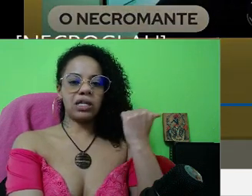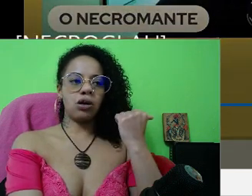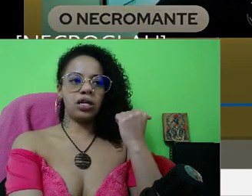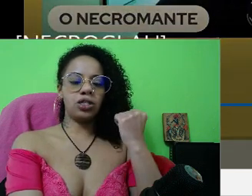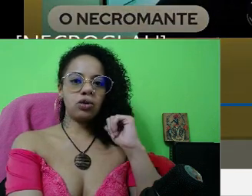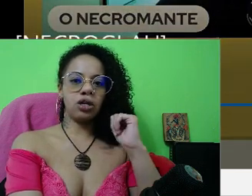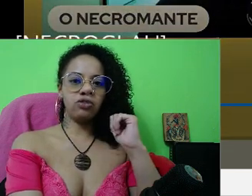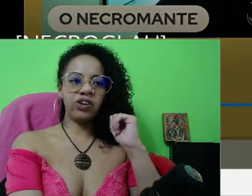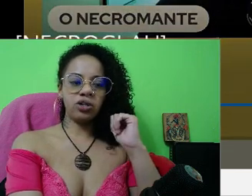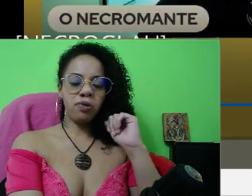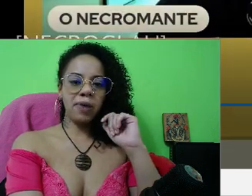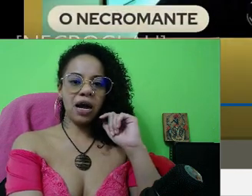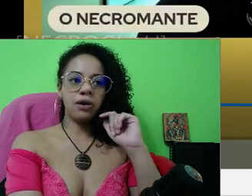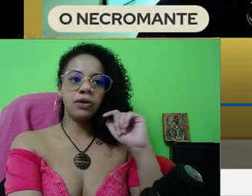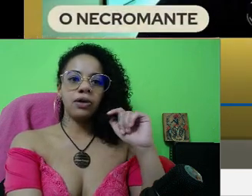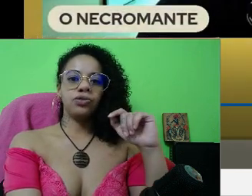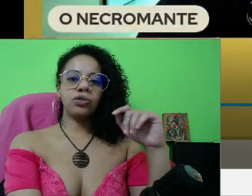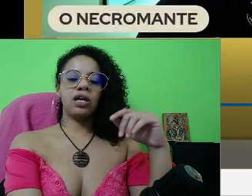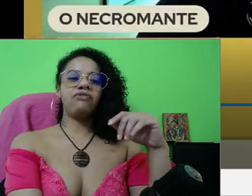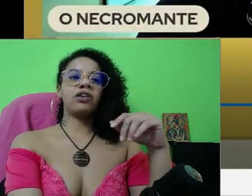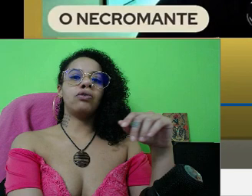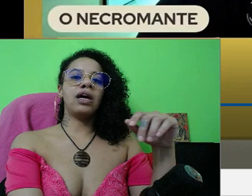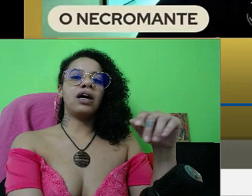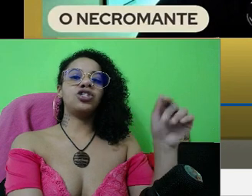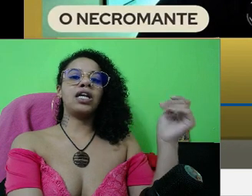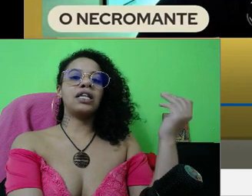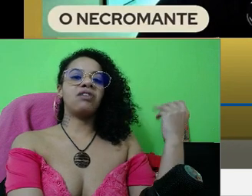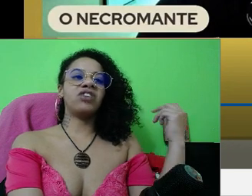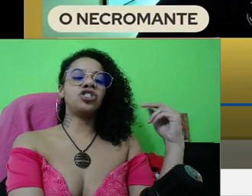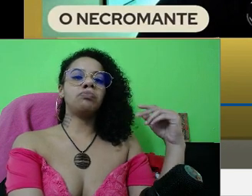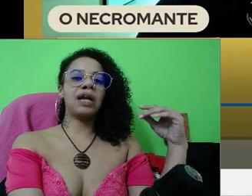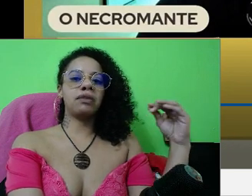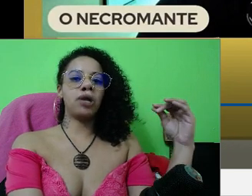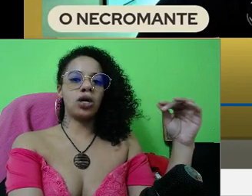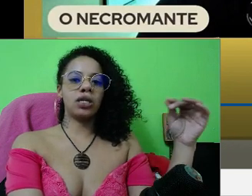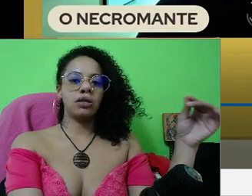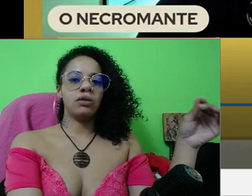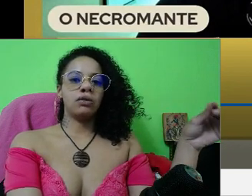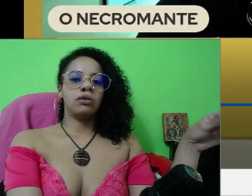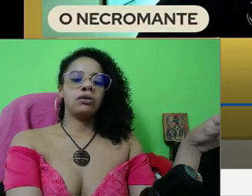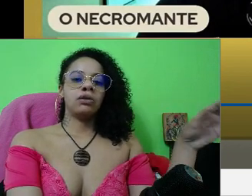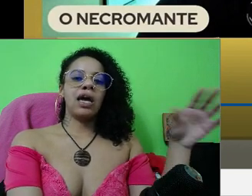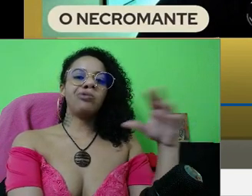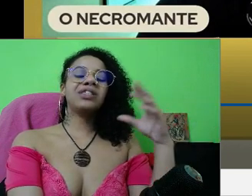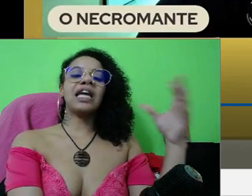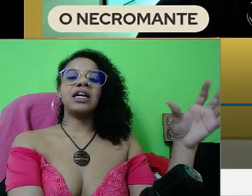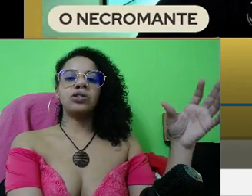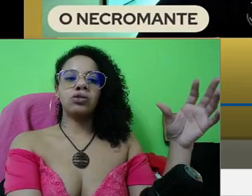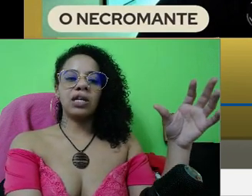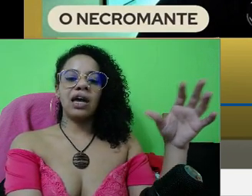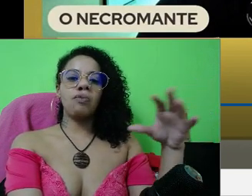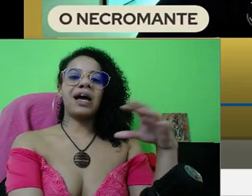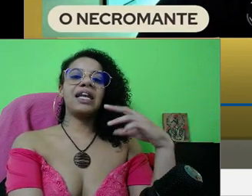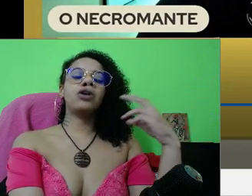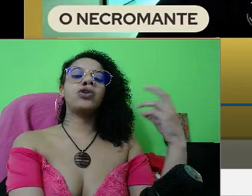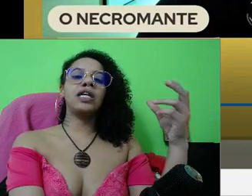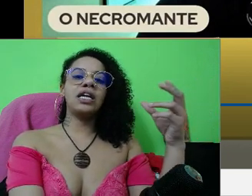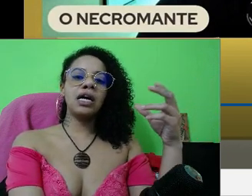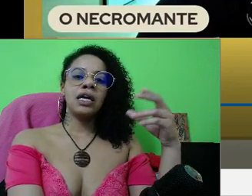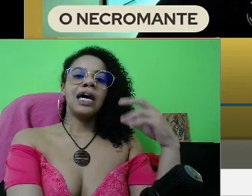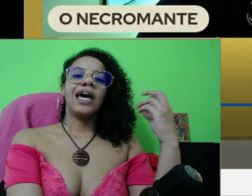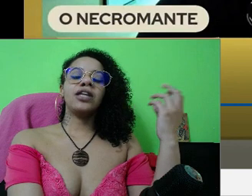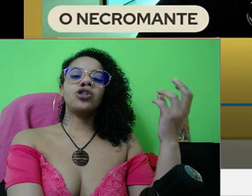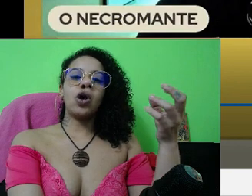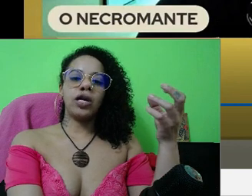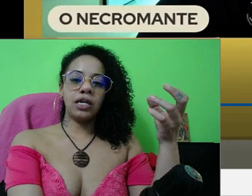E aí tu tá agora discordando Walter Pomar do que ele falou é a direita veste Black é um texto né é uma